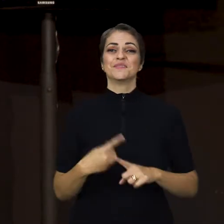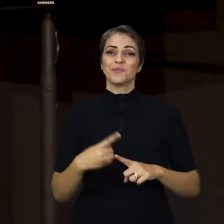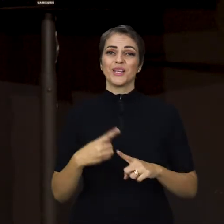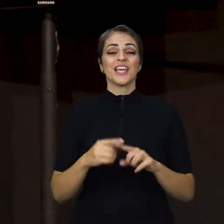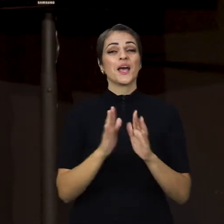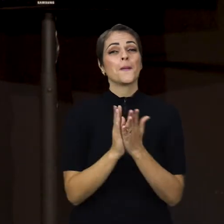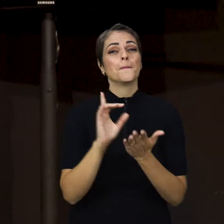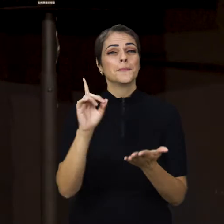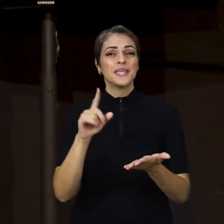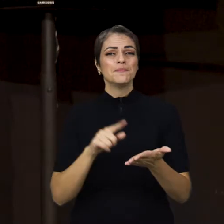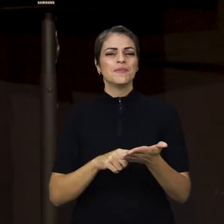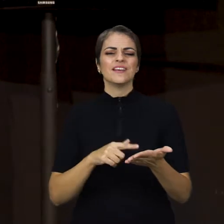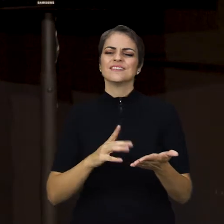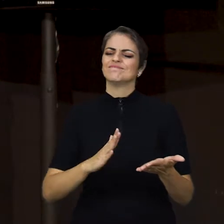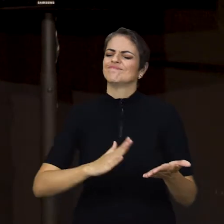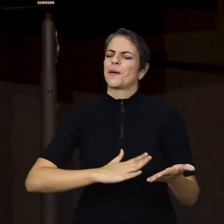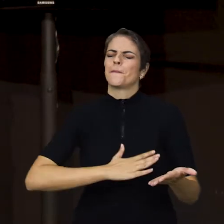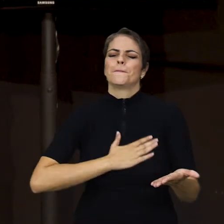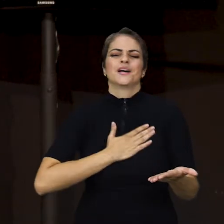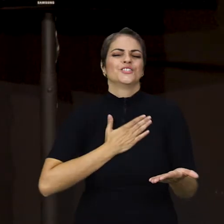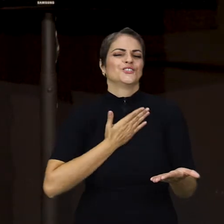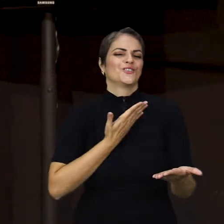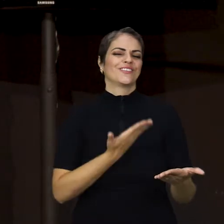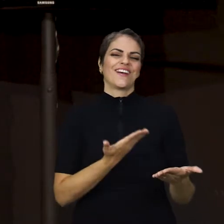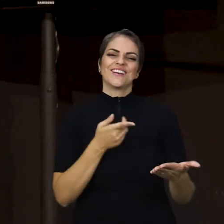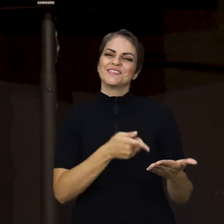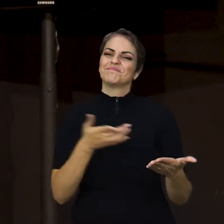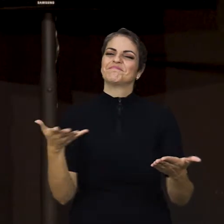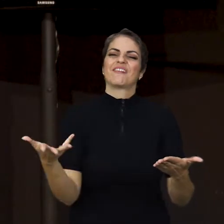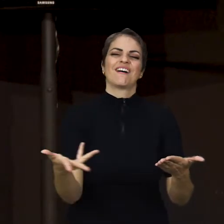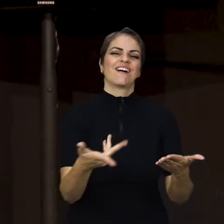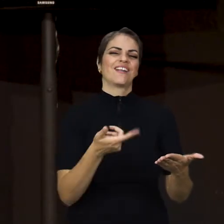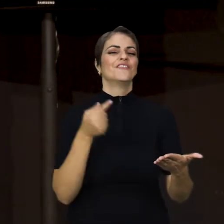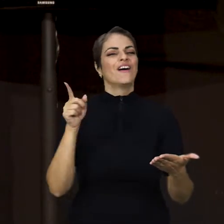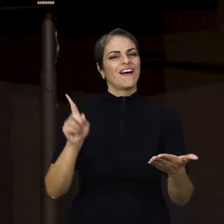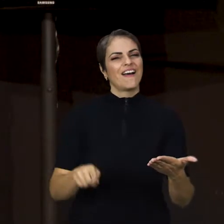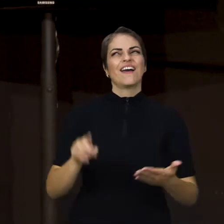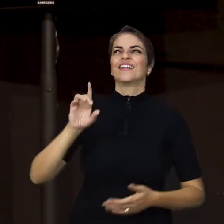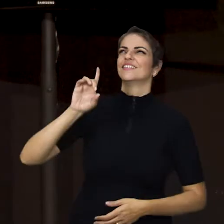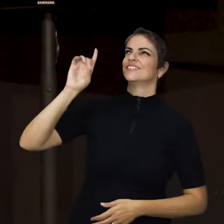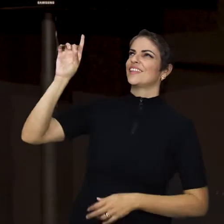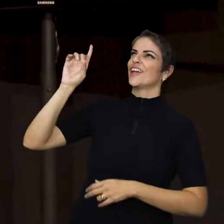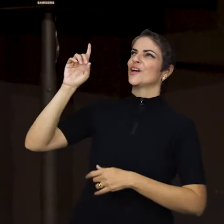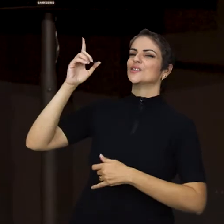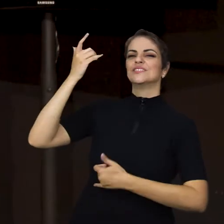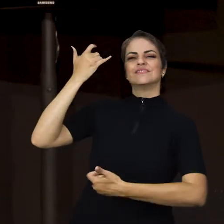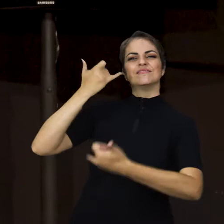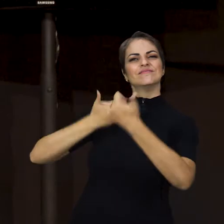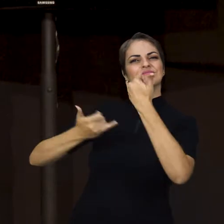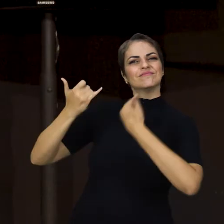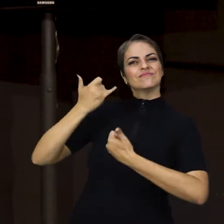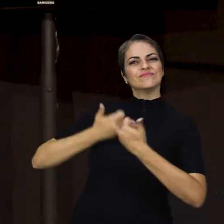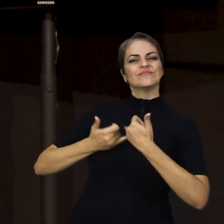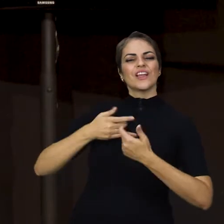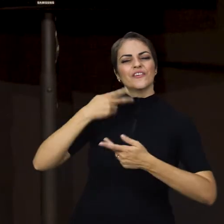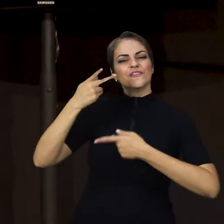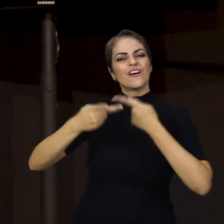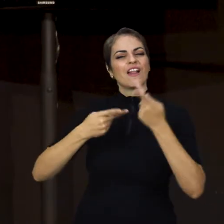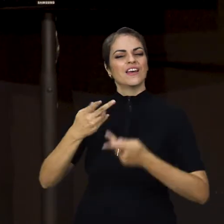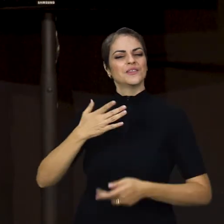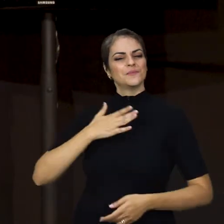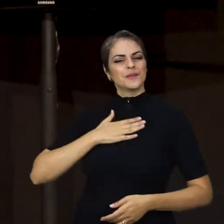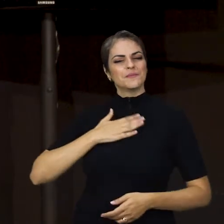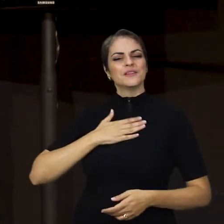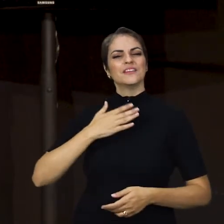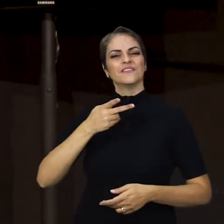um livro apaixonante, extraordinário, é a palavra do próprio Deus, direcionada para mim e para você, e eu espero